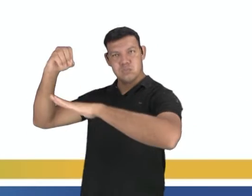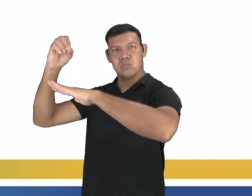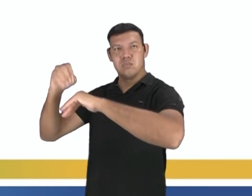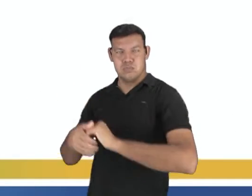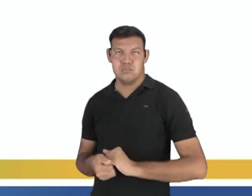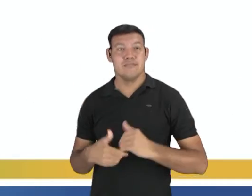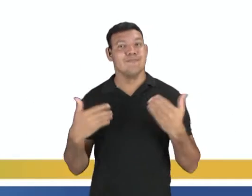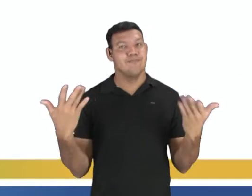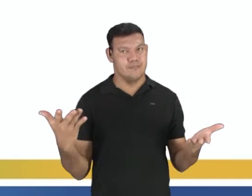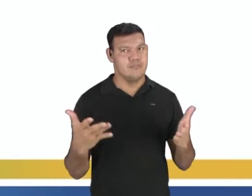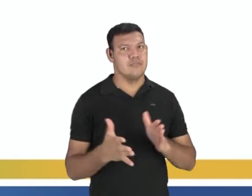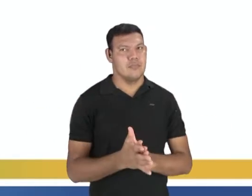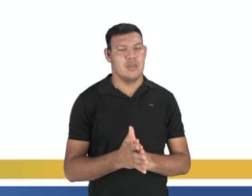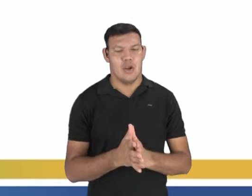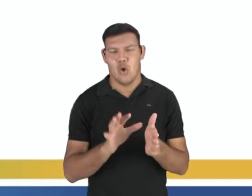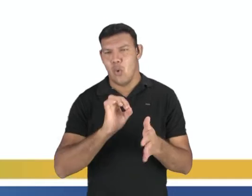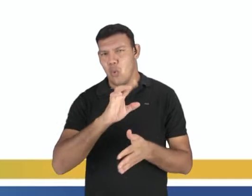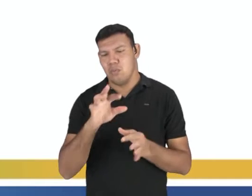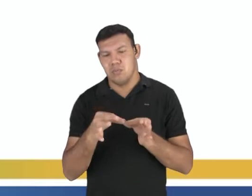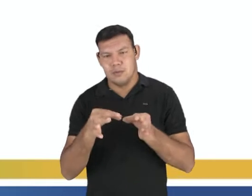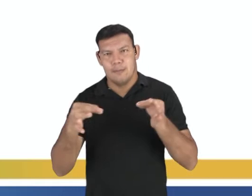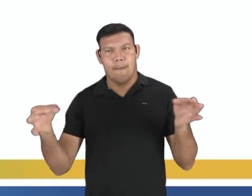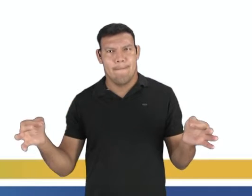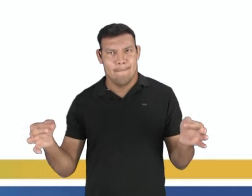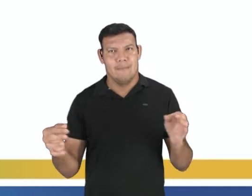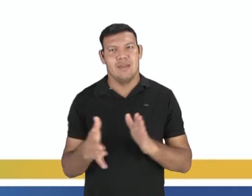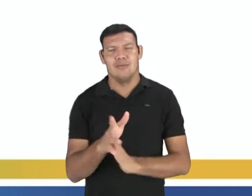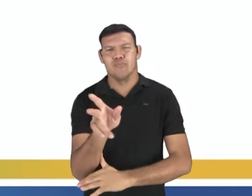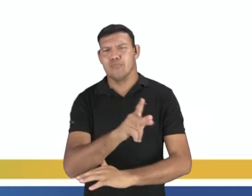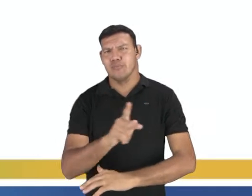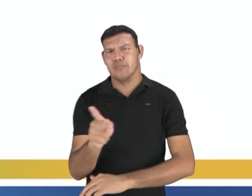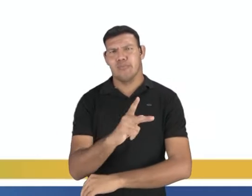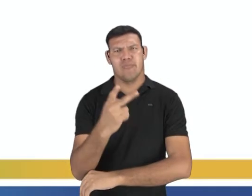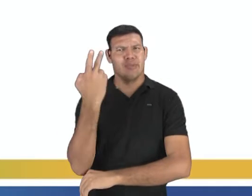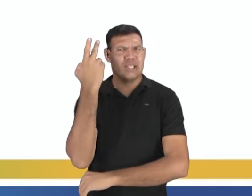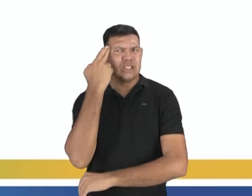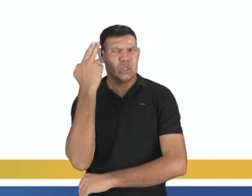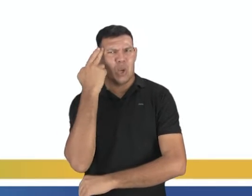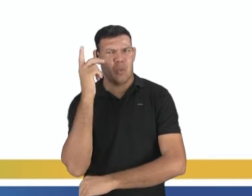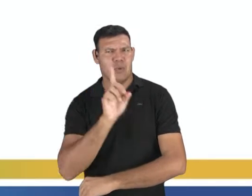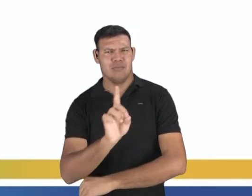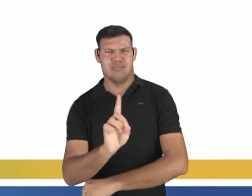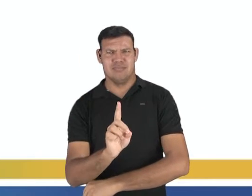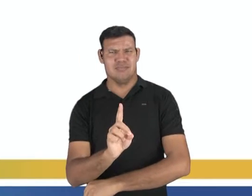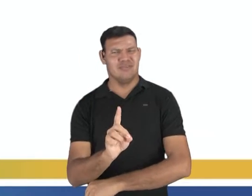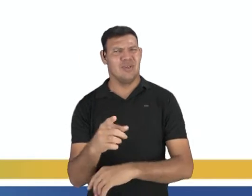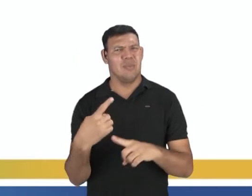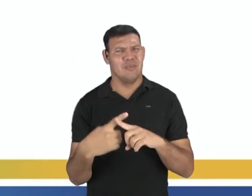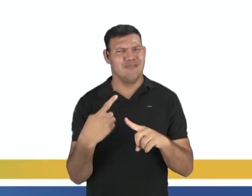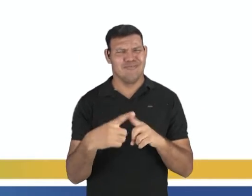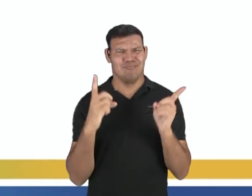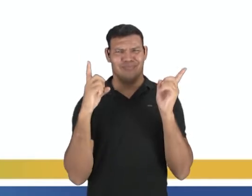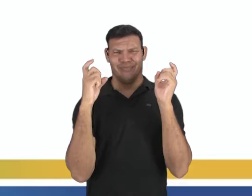determinado percurso. Professor, esse daí ele já não é tão comum, lençol ball, né? Até